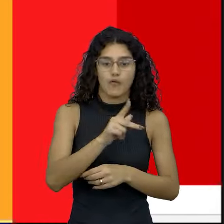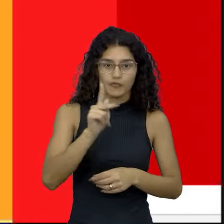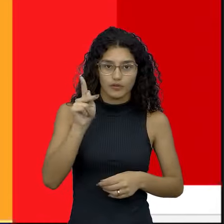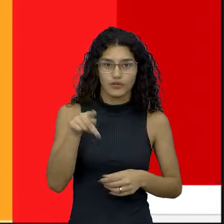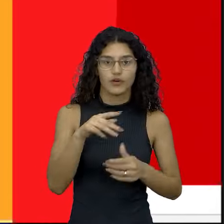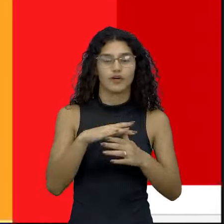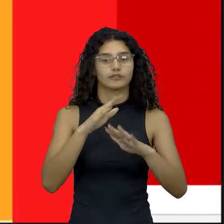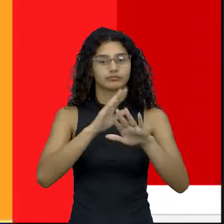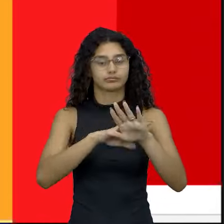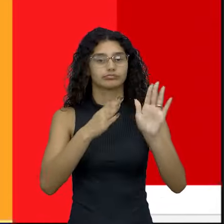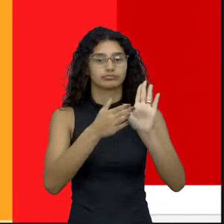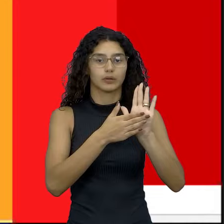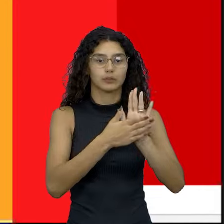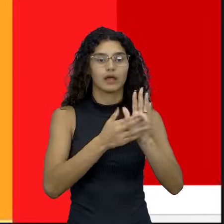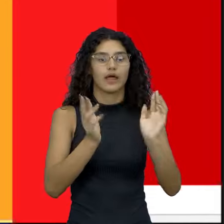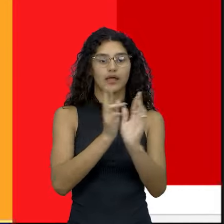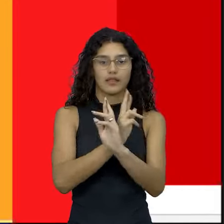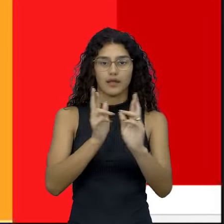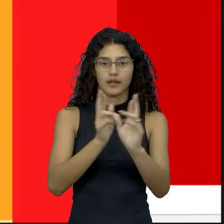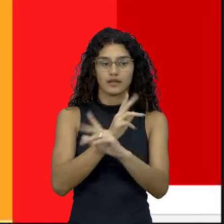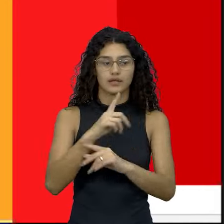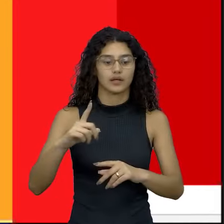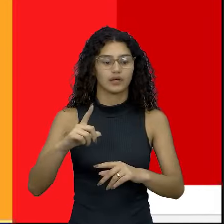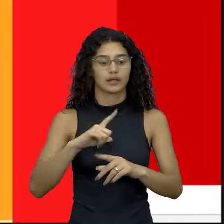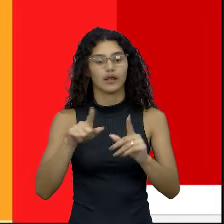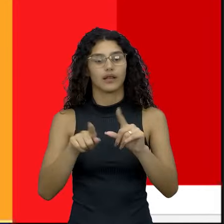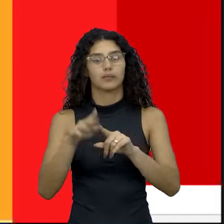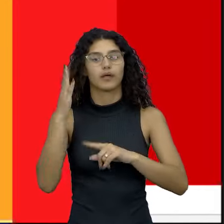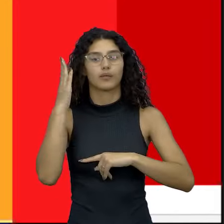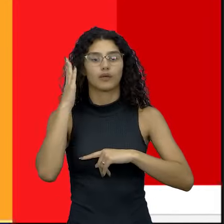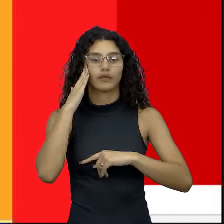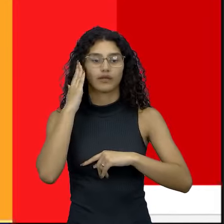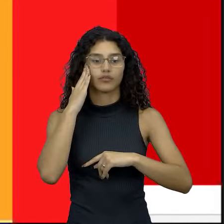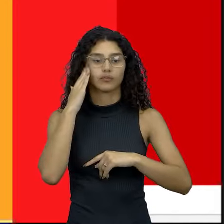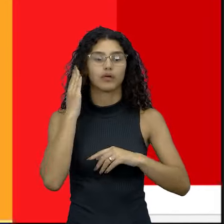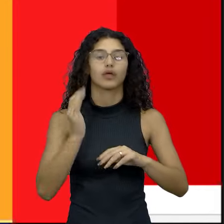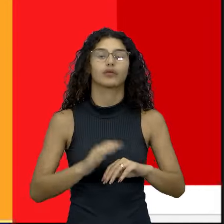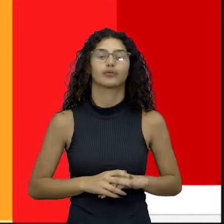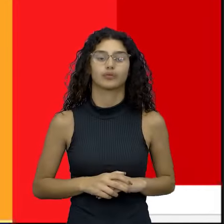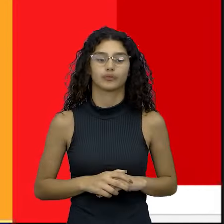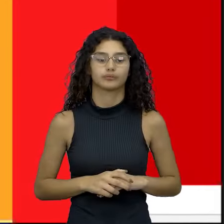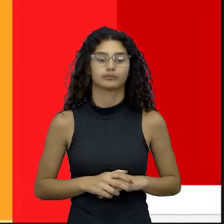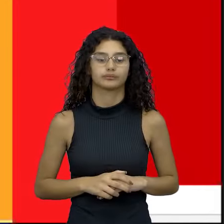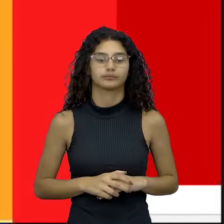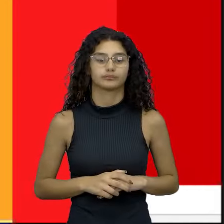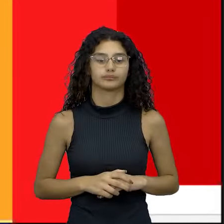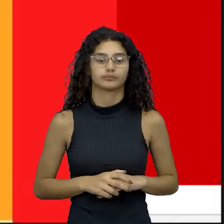né? Se apropriar dessas relações, compreender